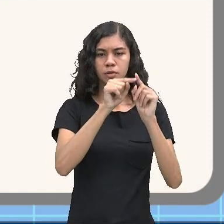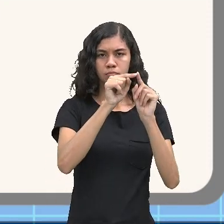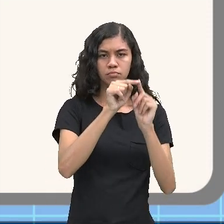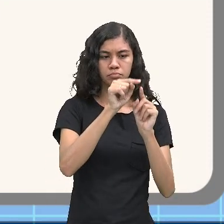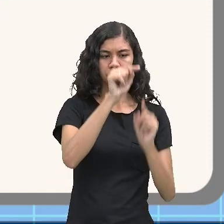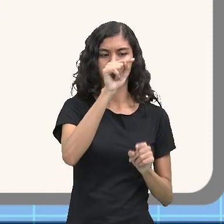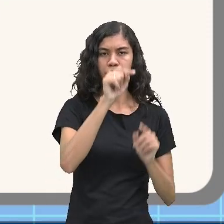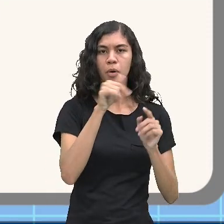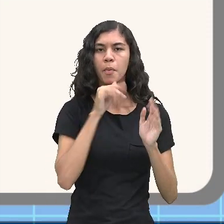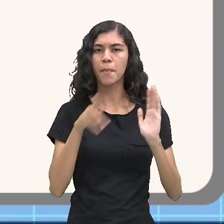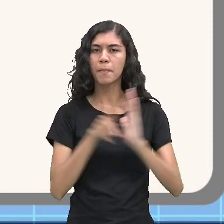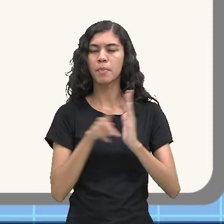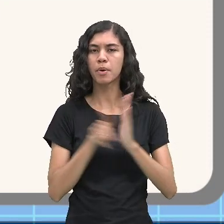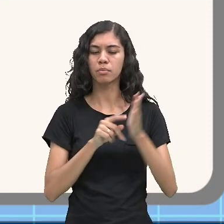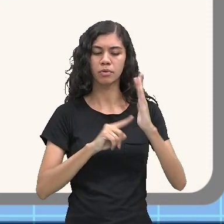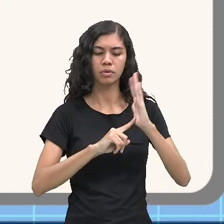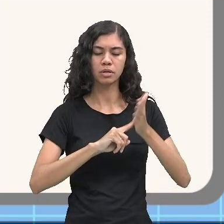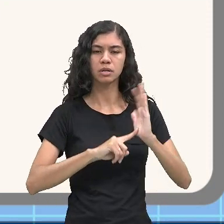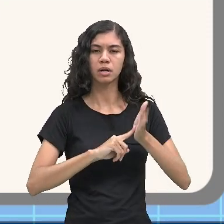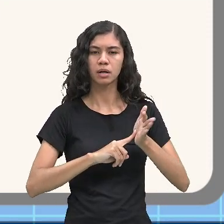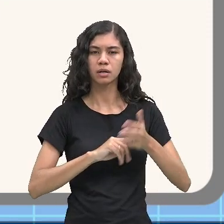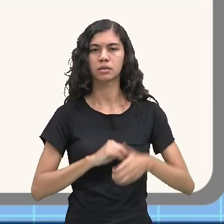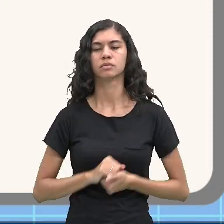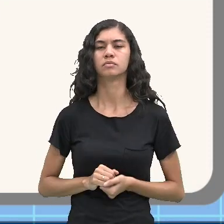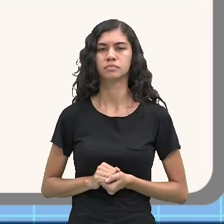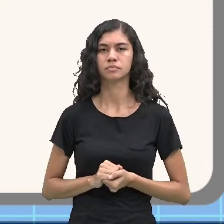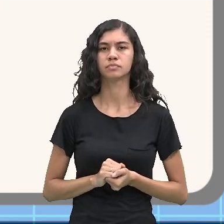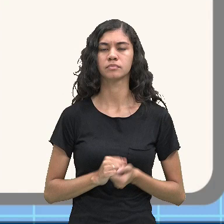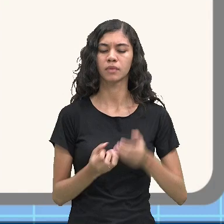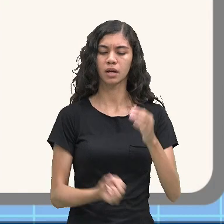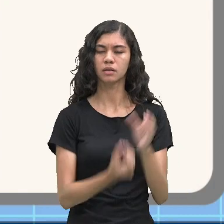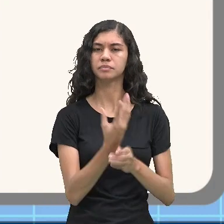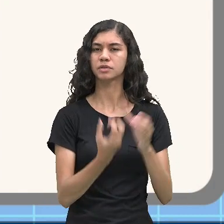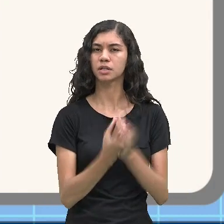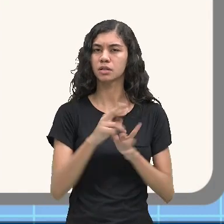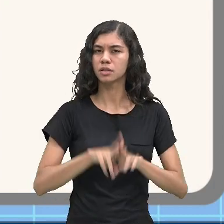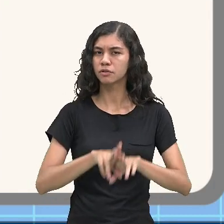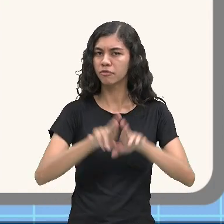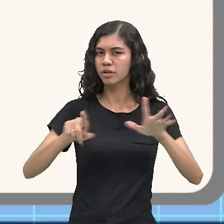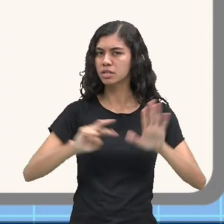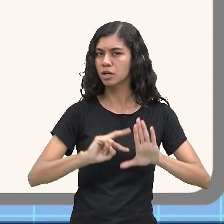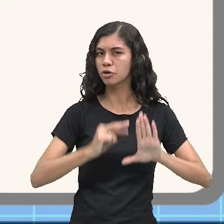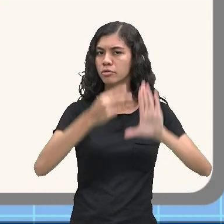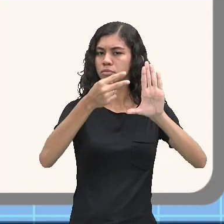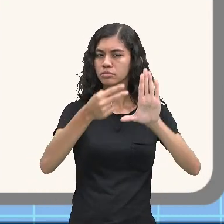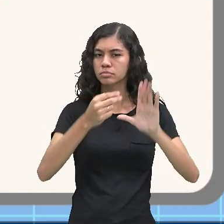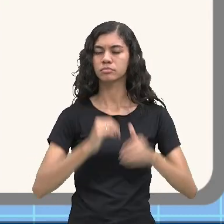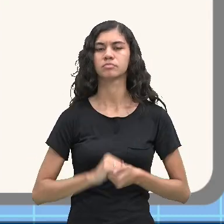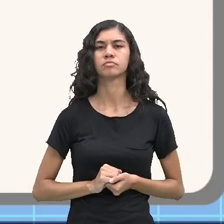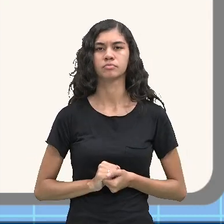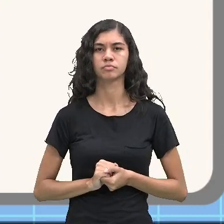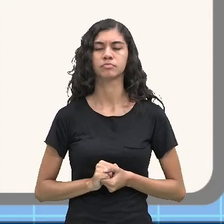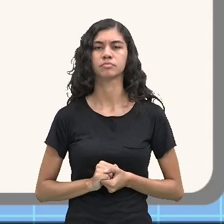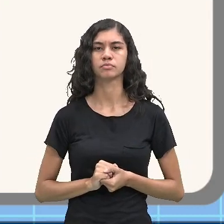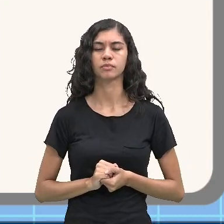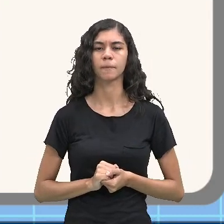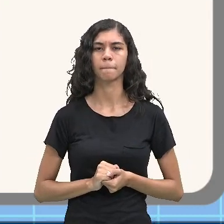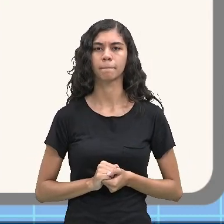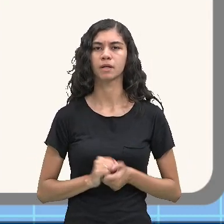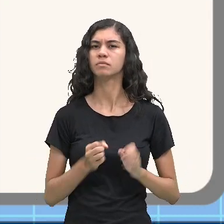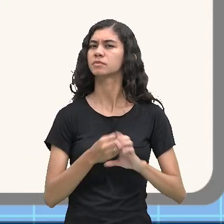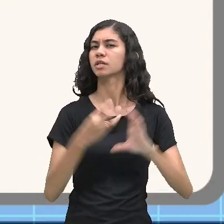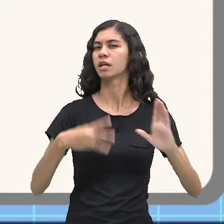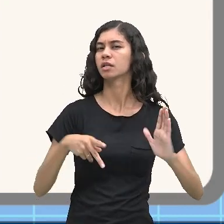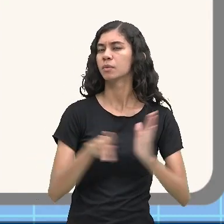certo? E esse gerador está produzindo uma diferença de potencial U. Então, veja, nós temos aí, para caracterizar